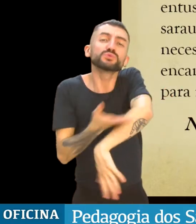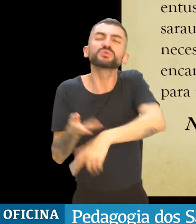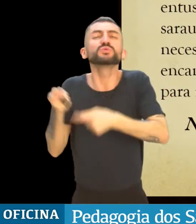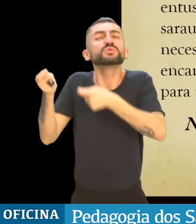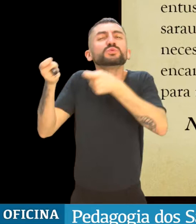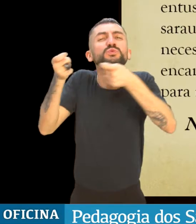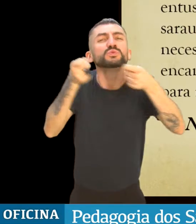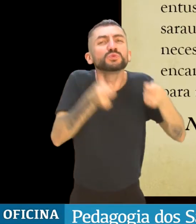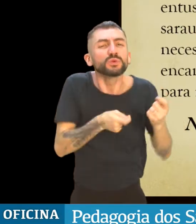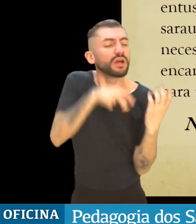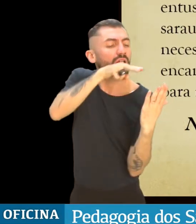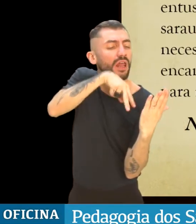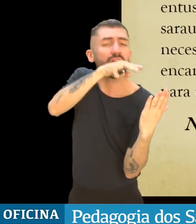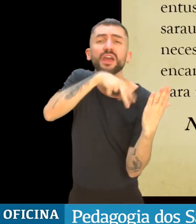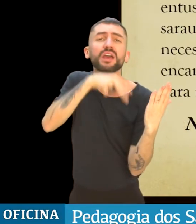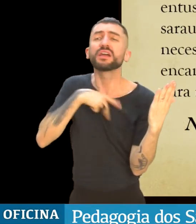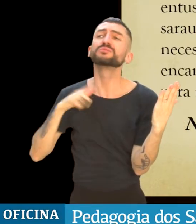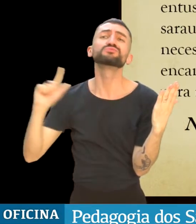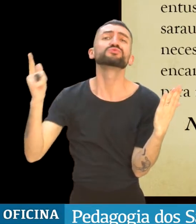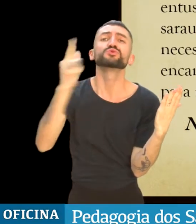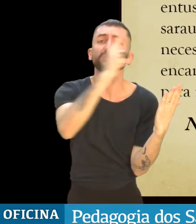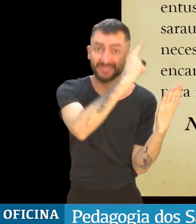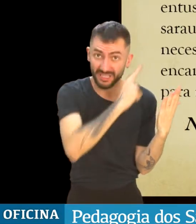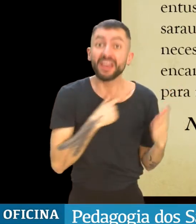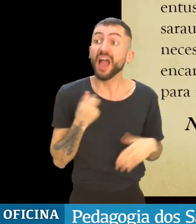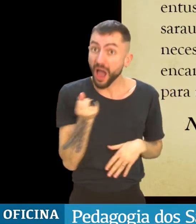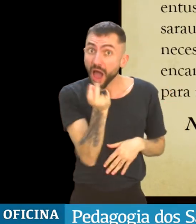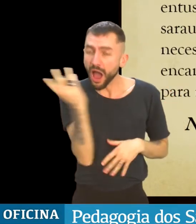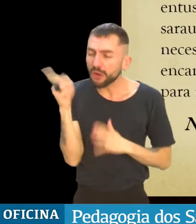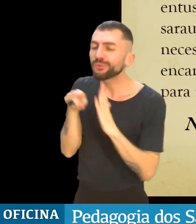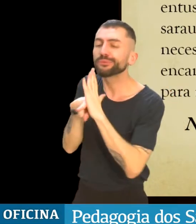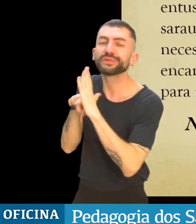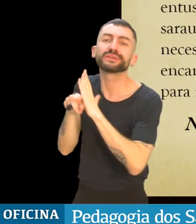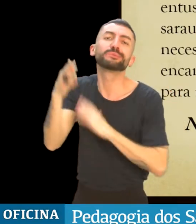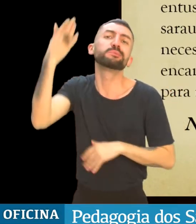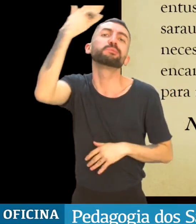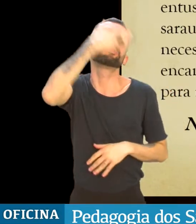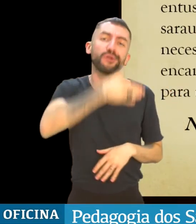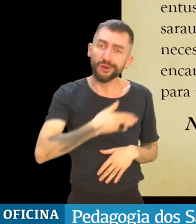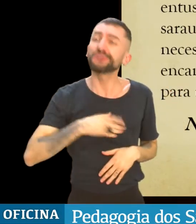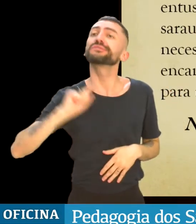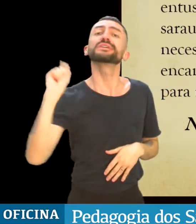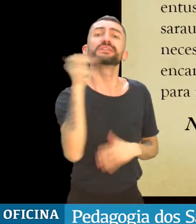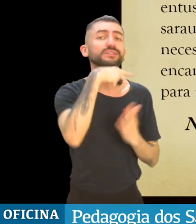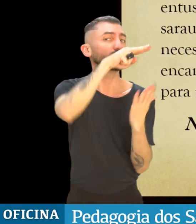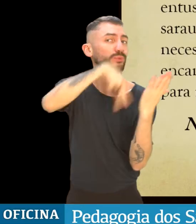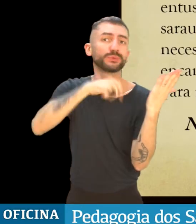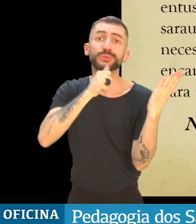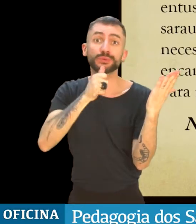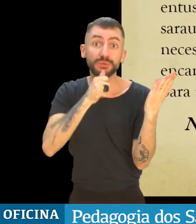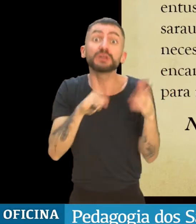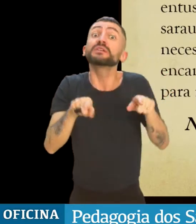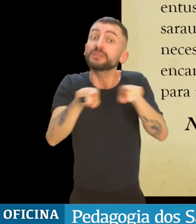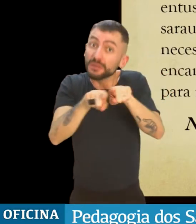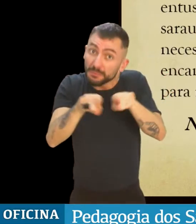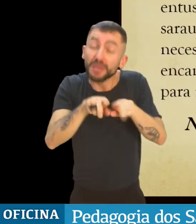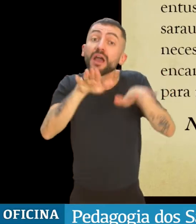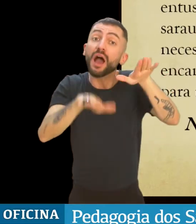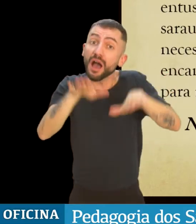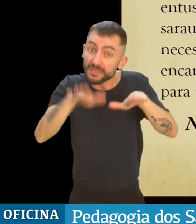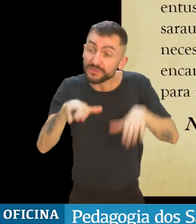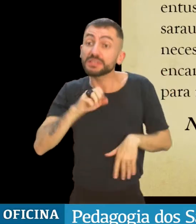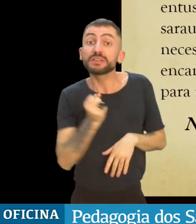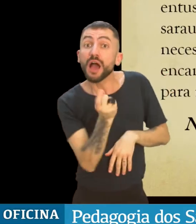não é costume. Tem várias pesquisas que comprovam isso. E, infelizmente, isso também acontece com profissionais da educação, né?